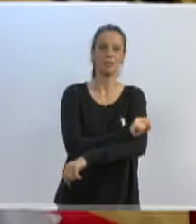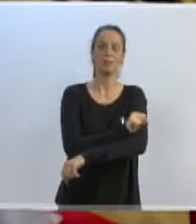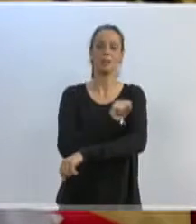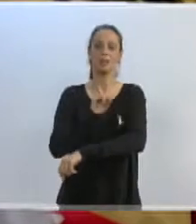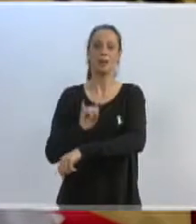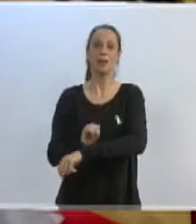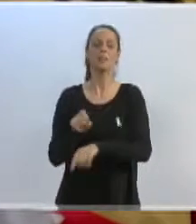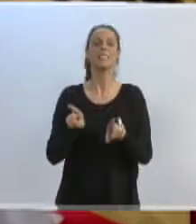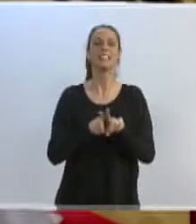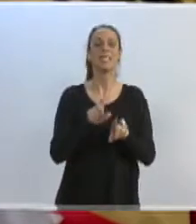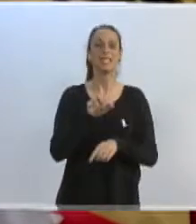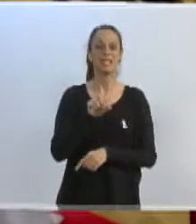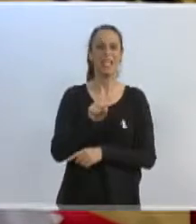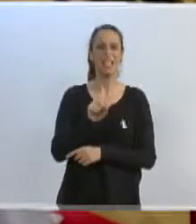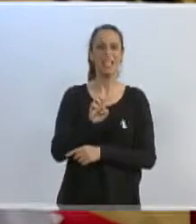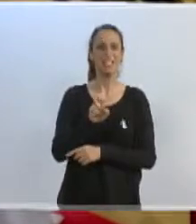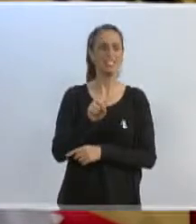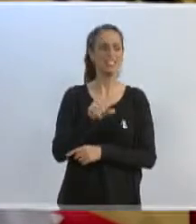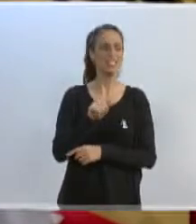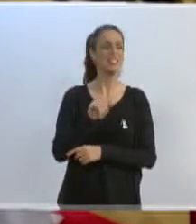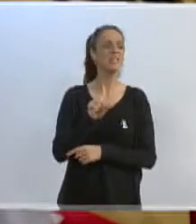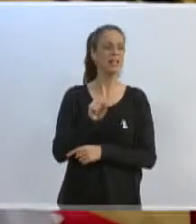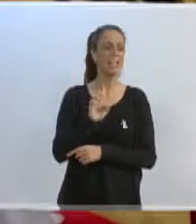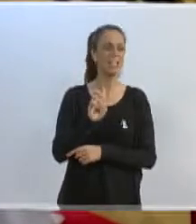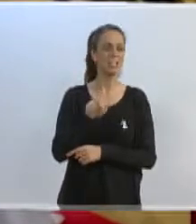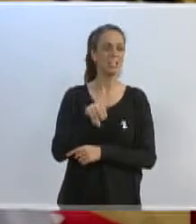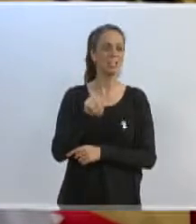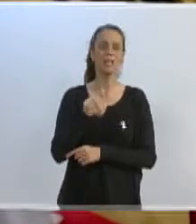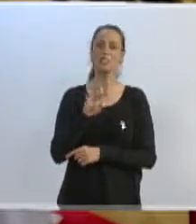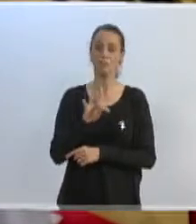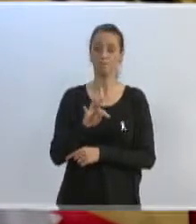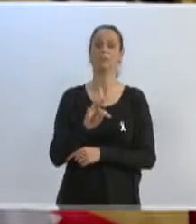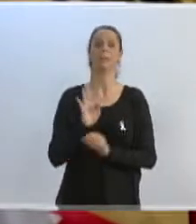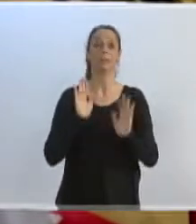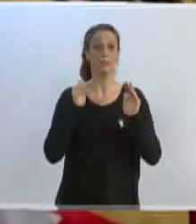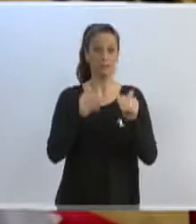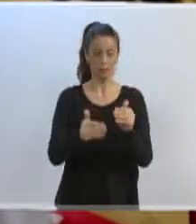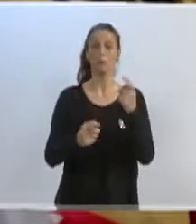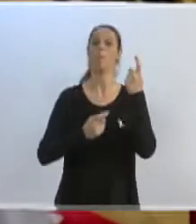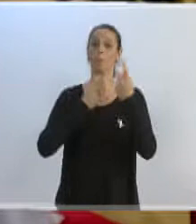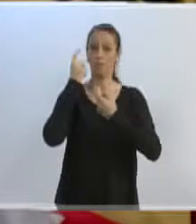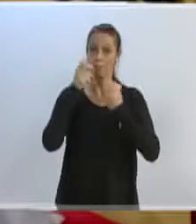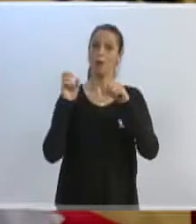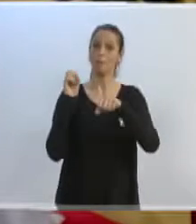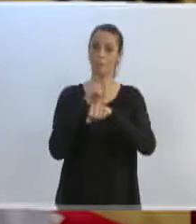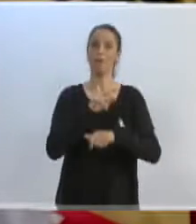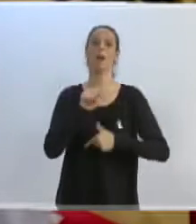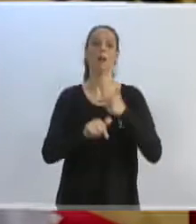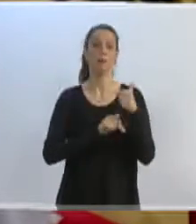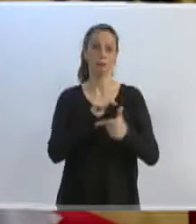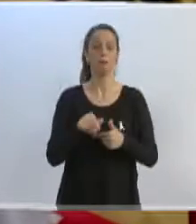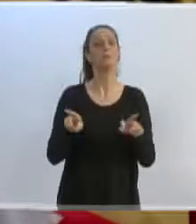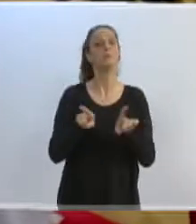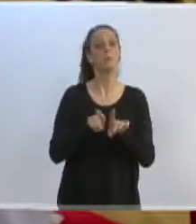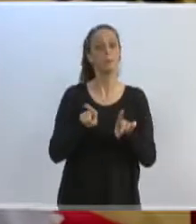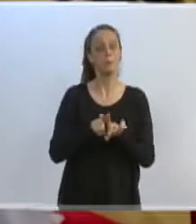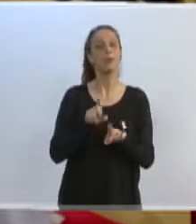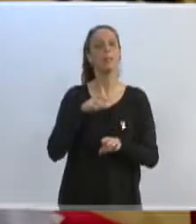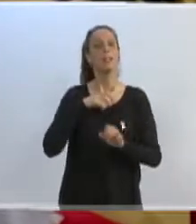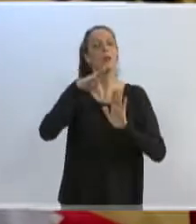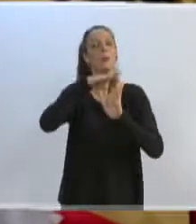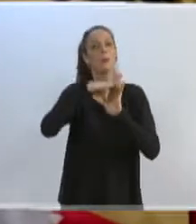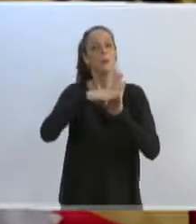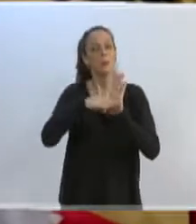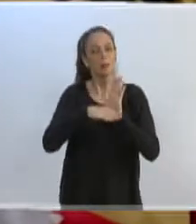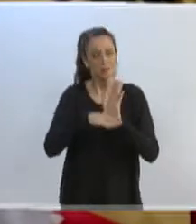e SENAT, que tem uma preocupação muito grande nessa temática. Tá? E faço um grande destaque ao programa de inclusão do